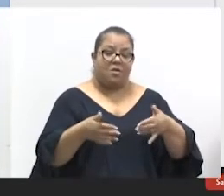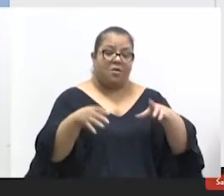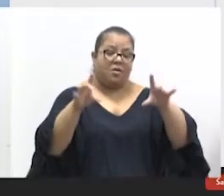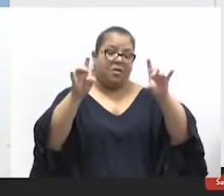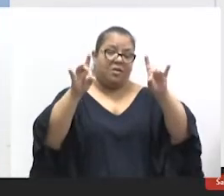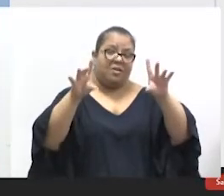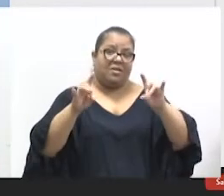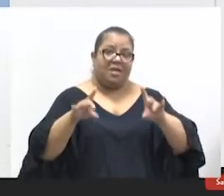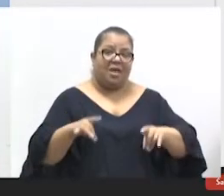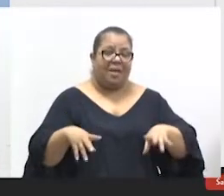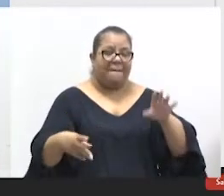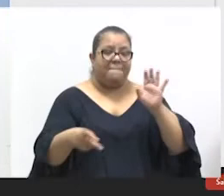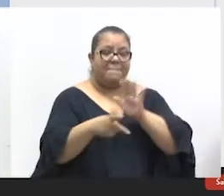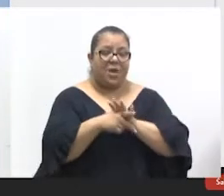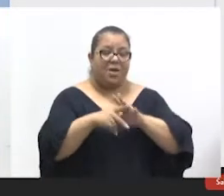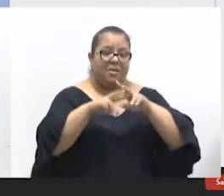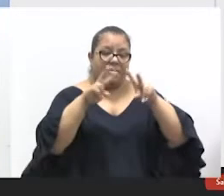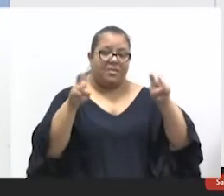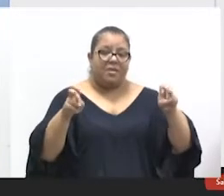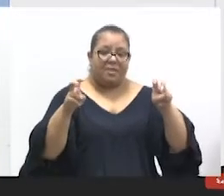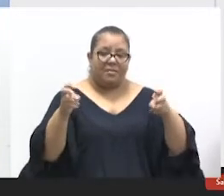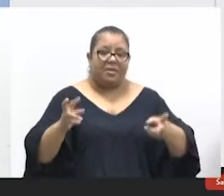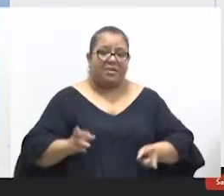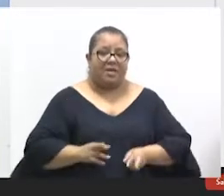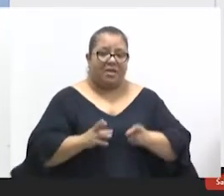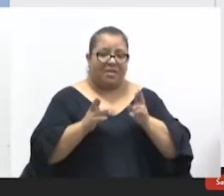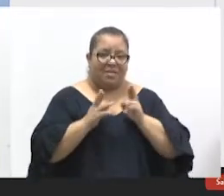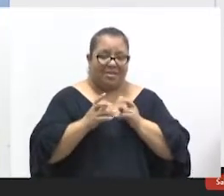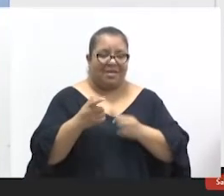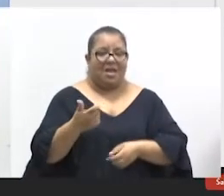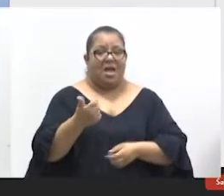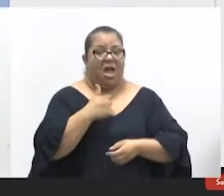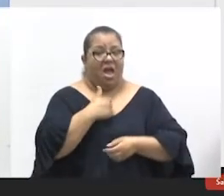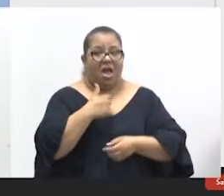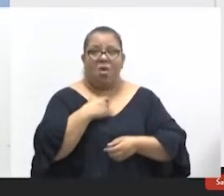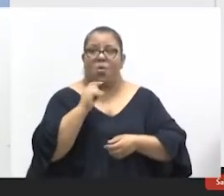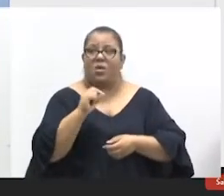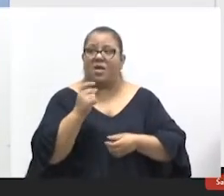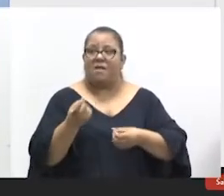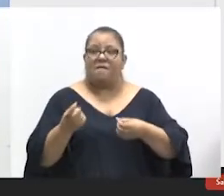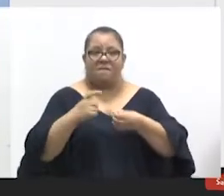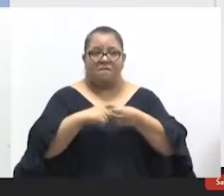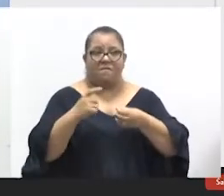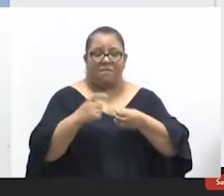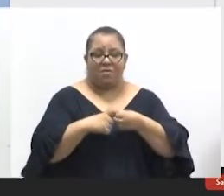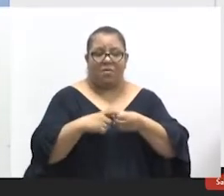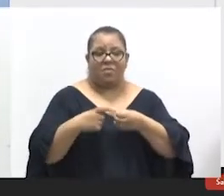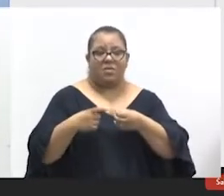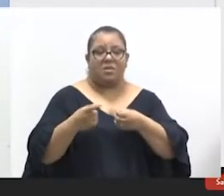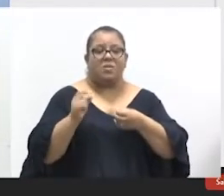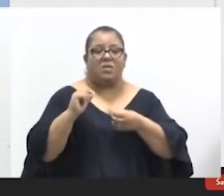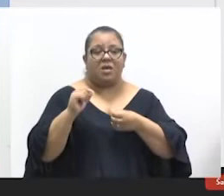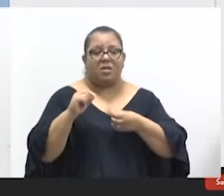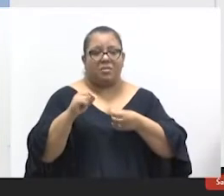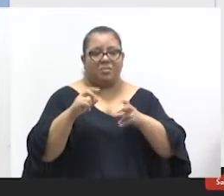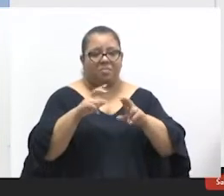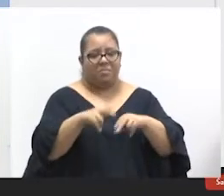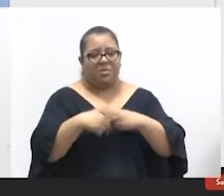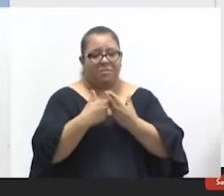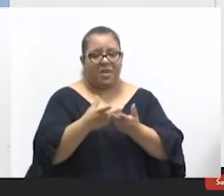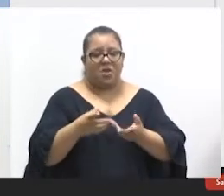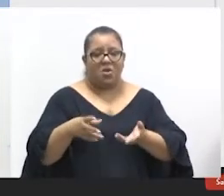oncologia, aí eu me reporto aos UNACONs. Nós temos UNACONs